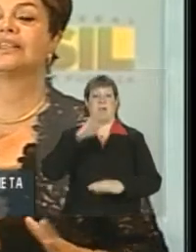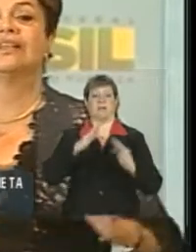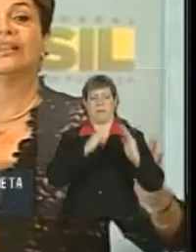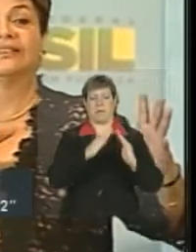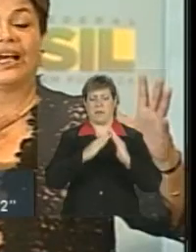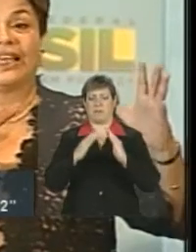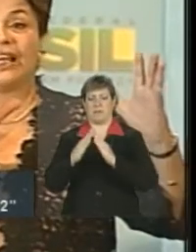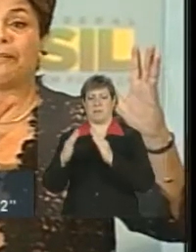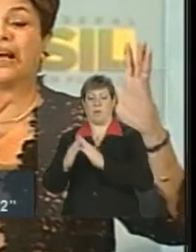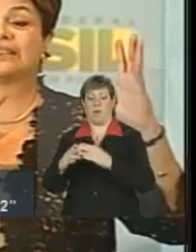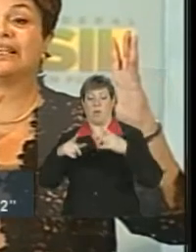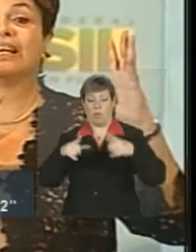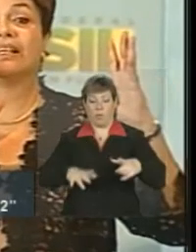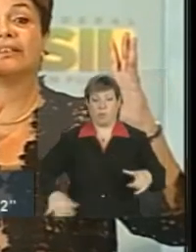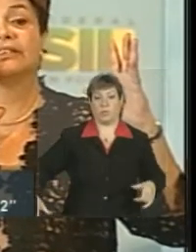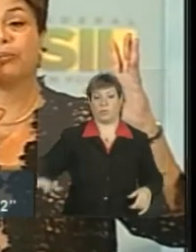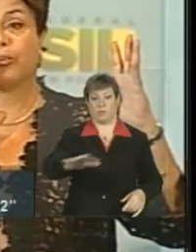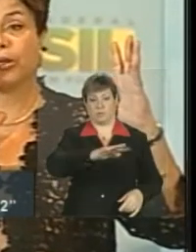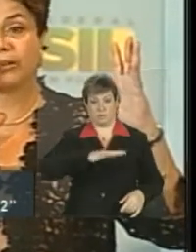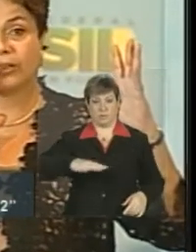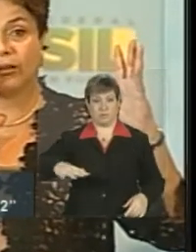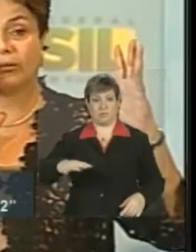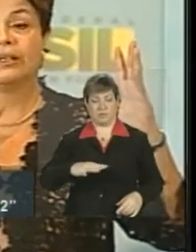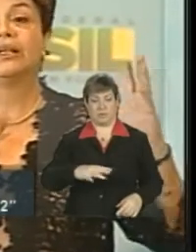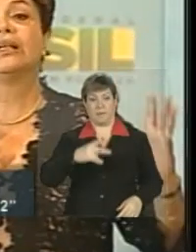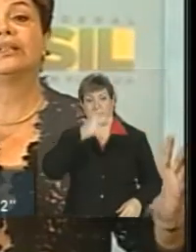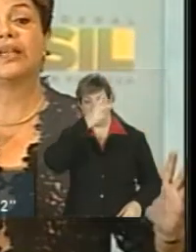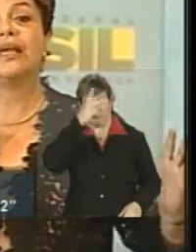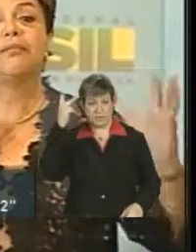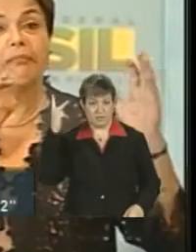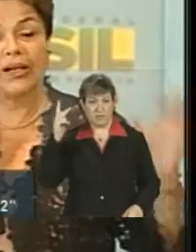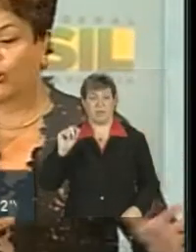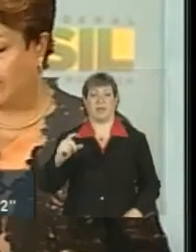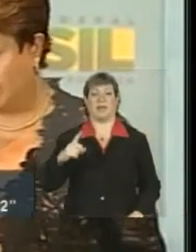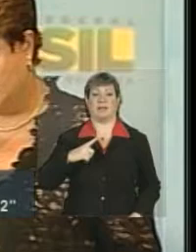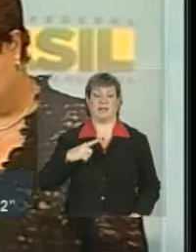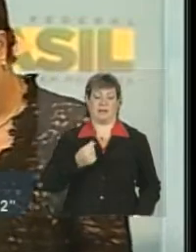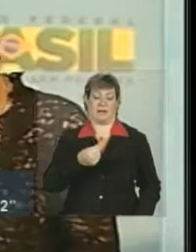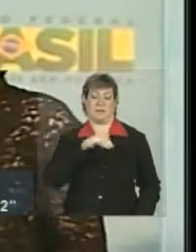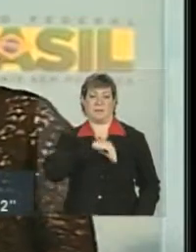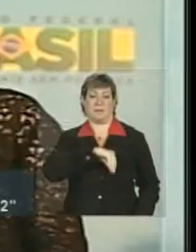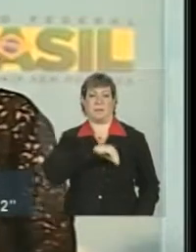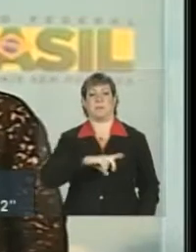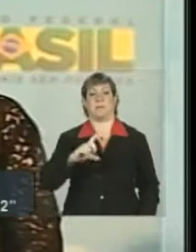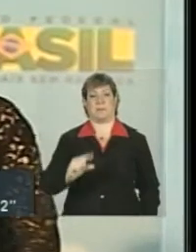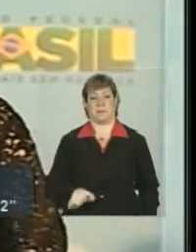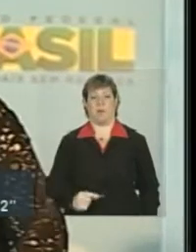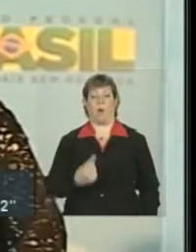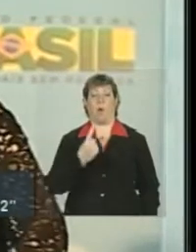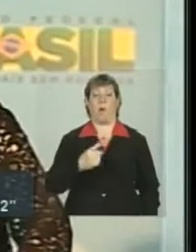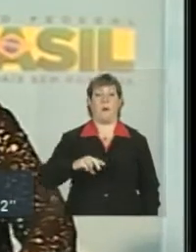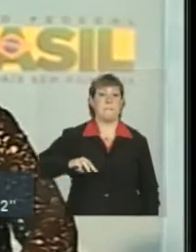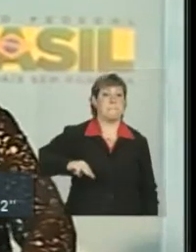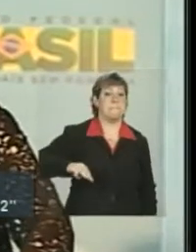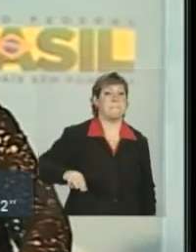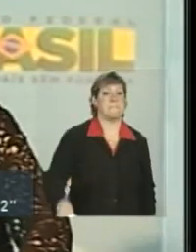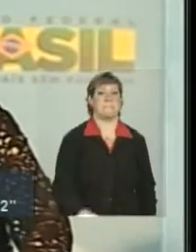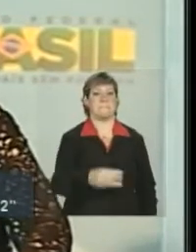moradias naquela parcela da população que tem menor renda. São